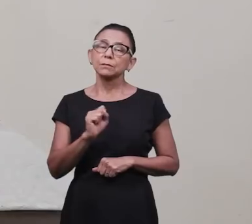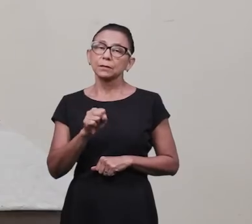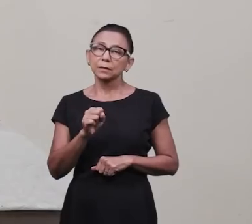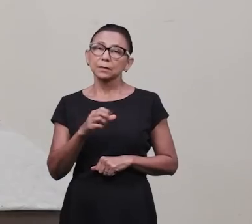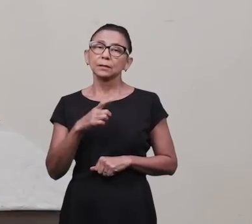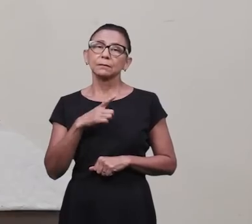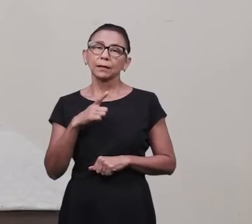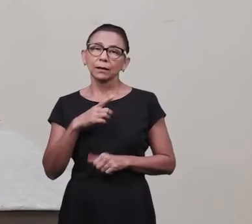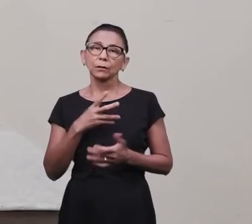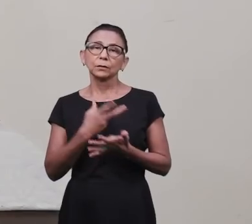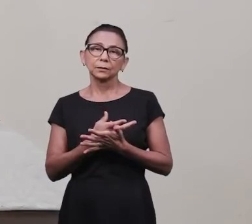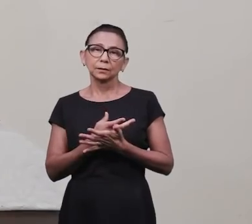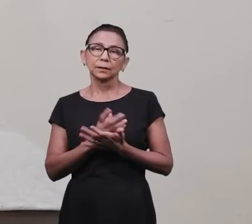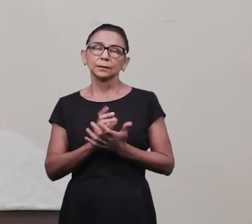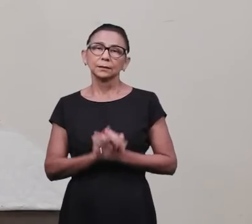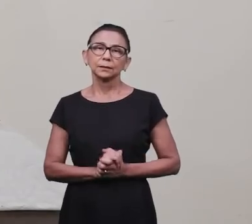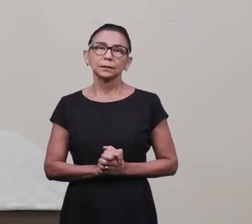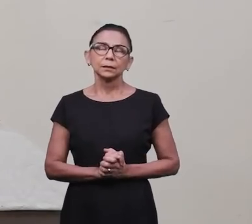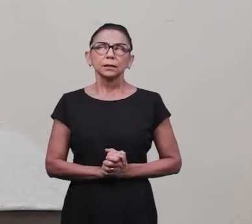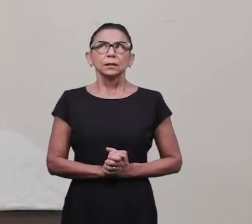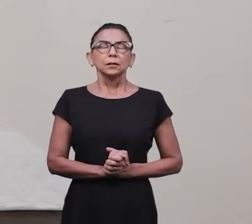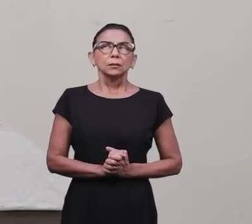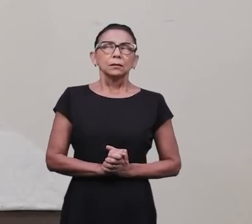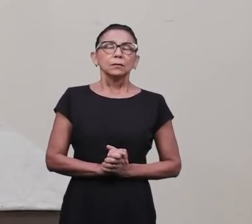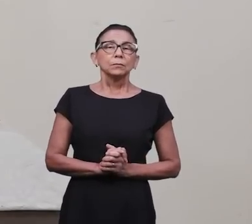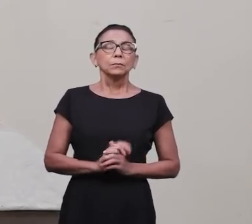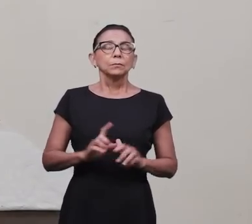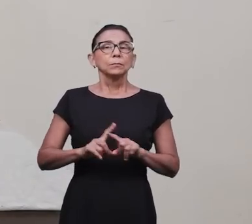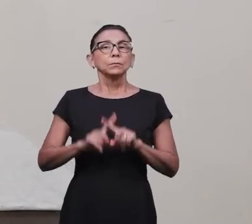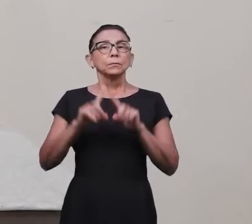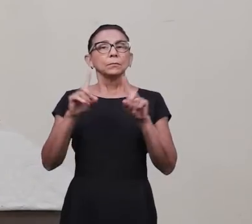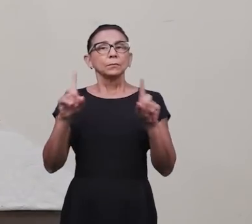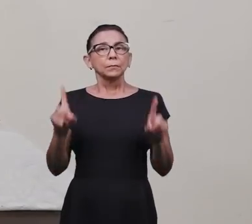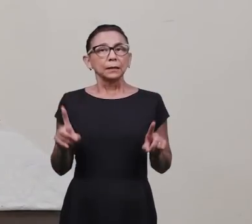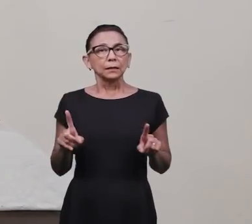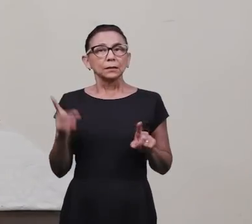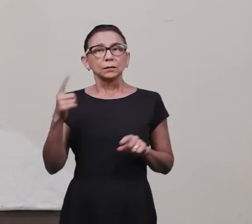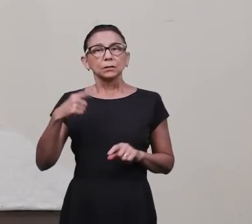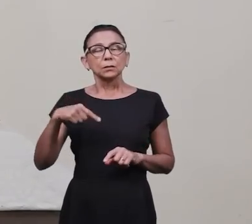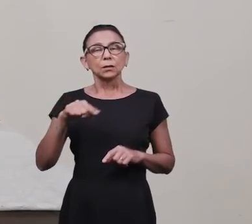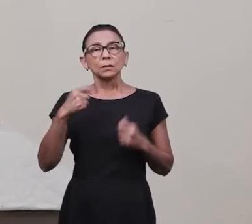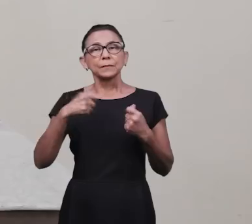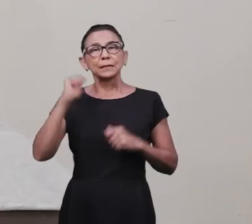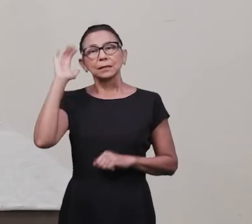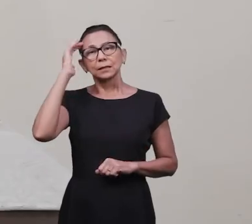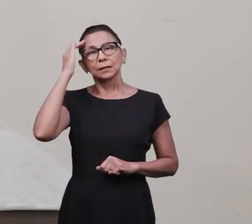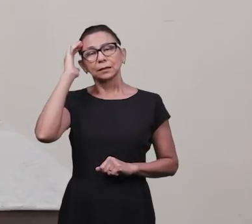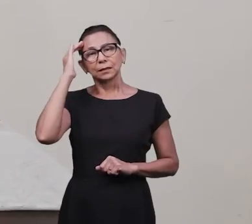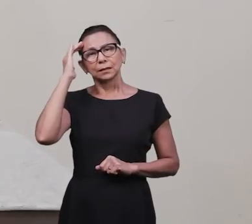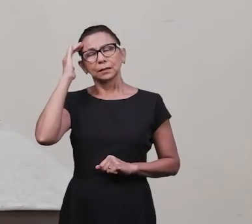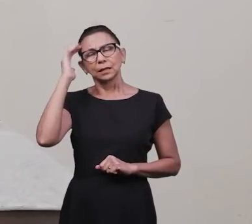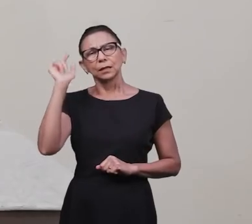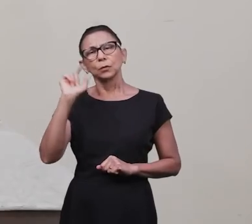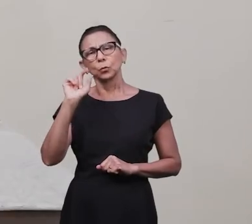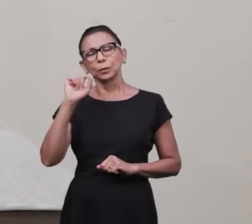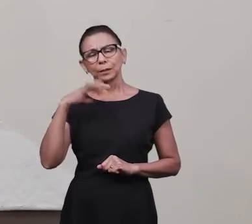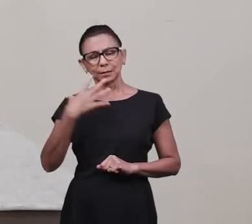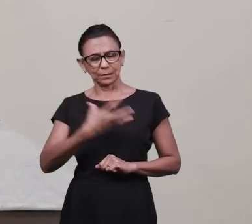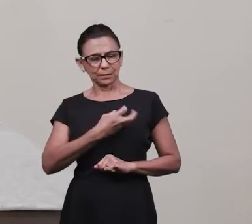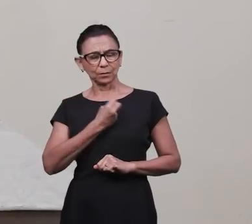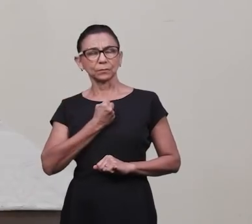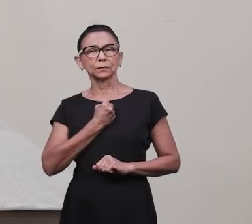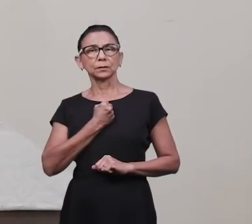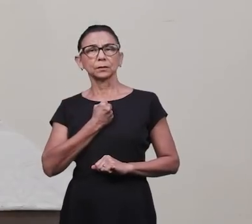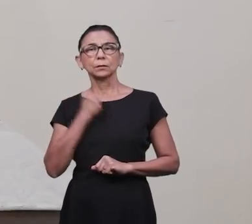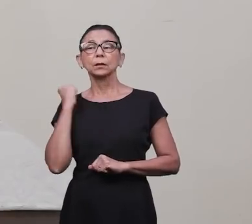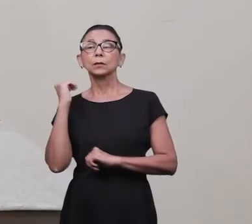ensinando o processo da salvação. E é isso que estava se cumprindo na vida de Ezequias. O importante é como